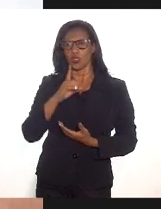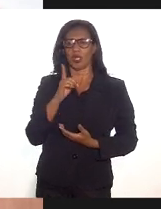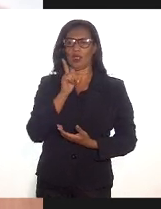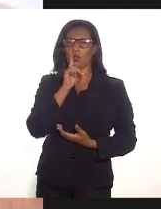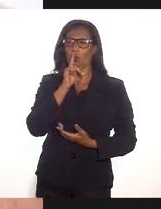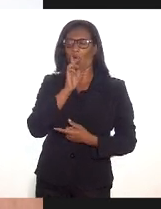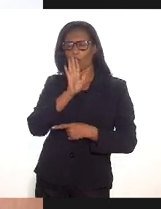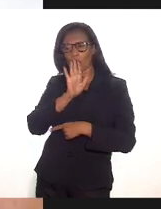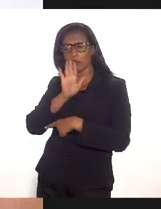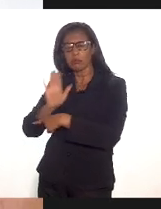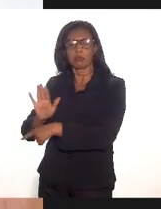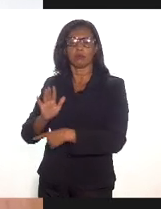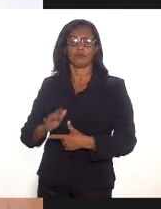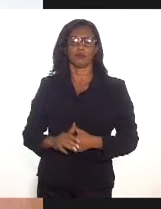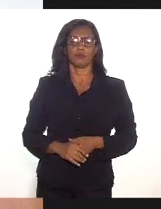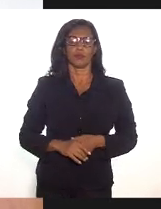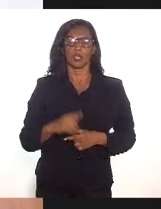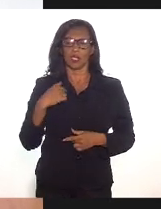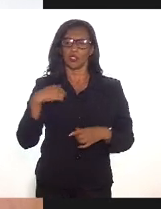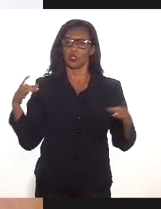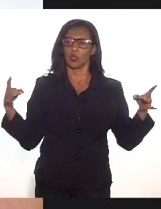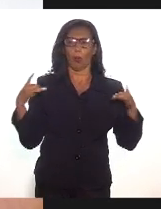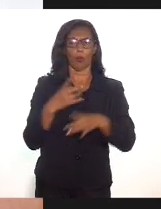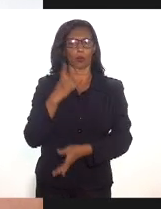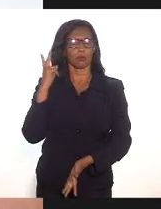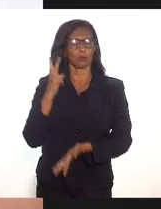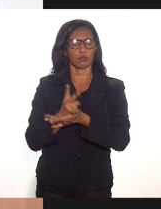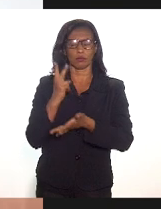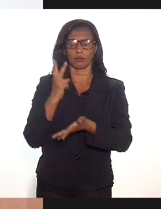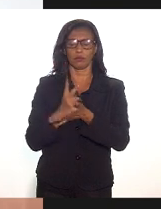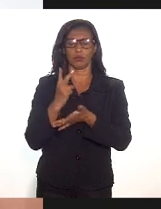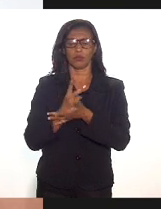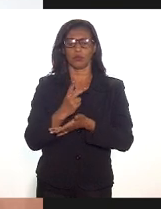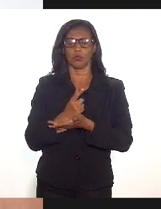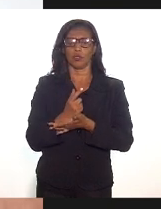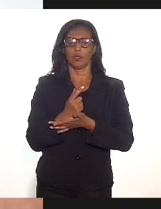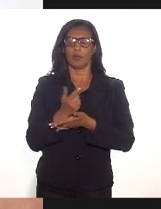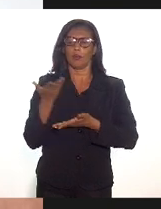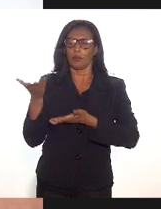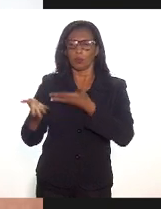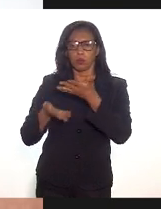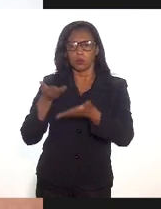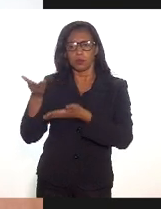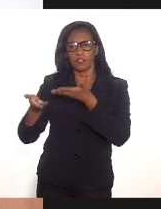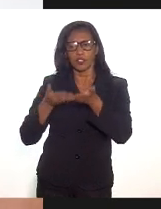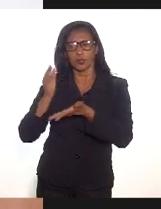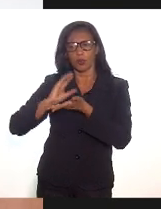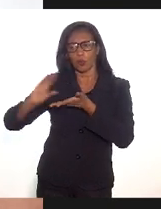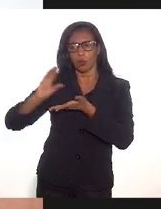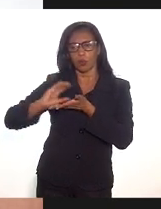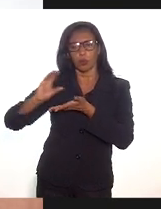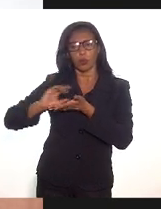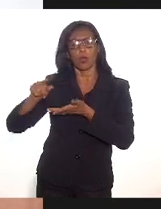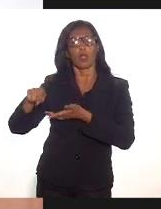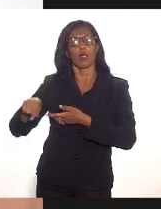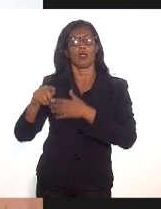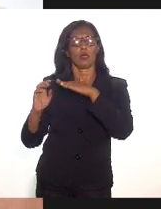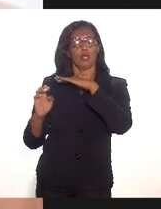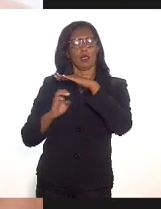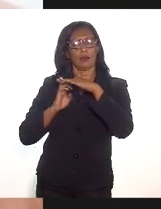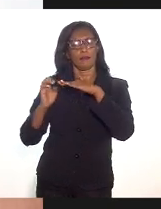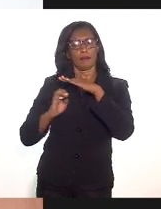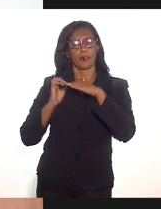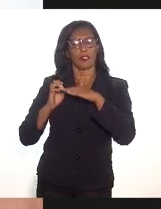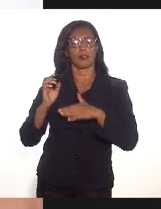defendendo os servidores, que a gente está disposto a continuar na luta pelo investimento nessa empresa, que é uma riqueza do povo do Estado do Rio